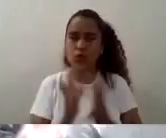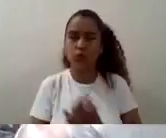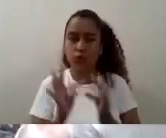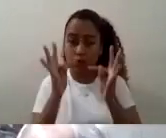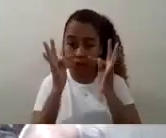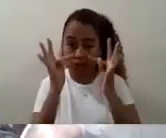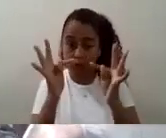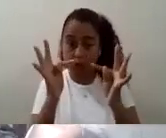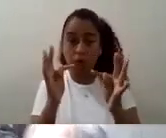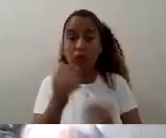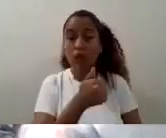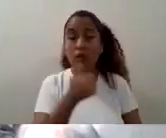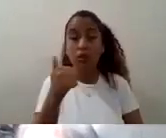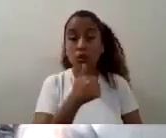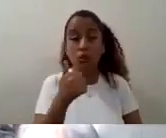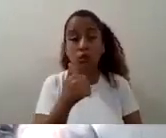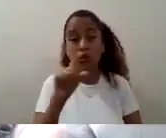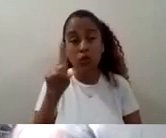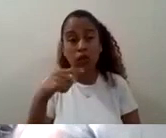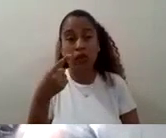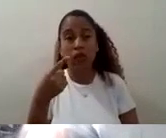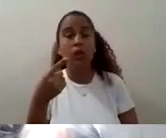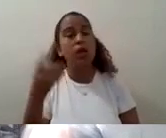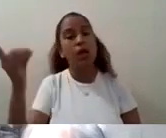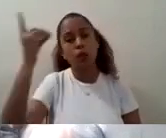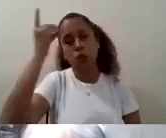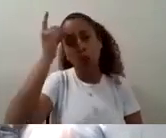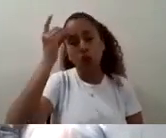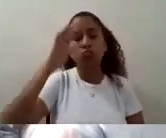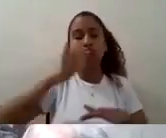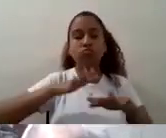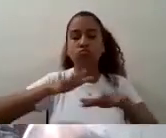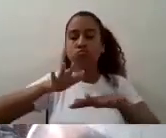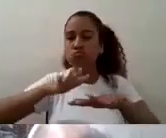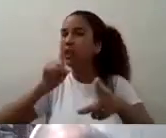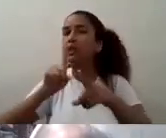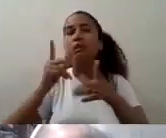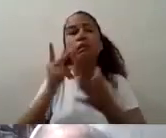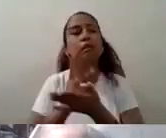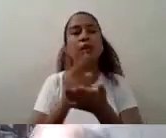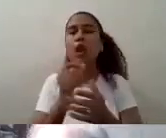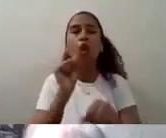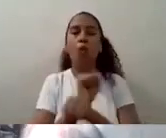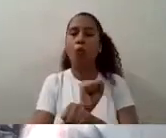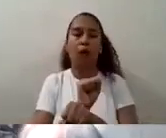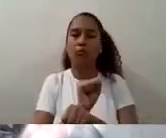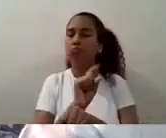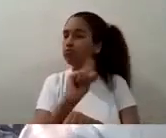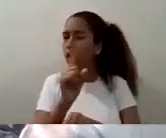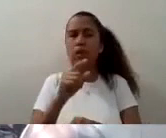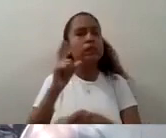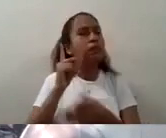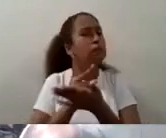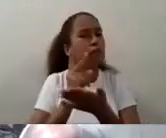são estáticos, mas eles estão em movimento. Por isso, a ciranda. A ciranda é